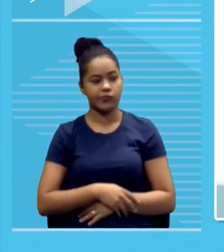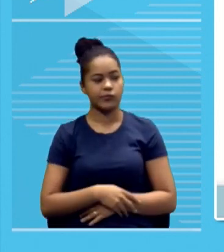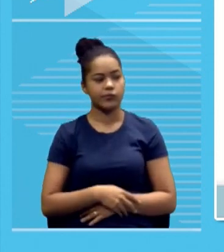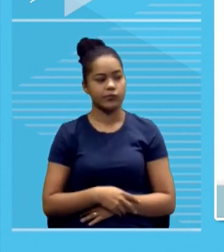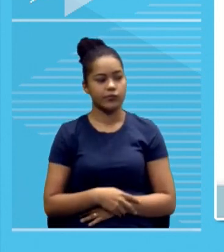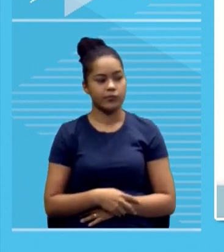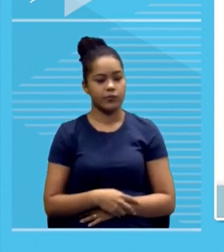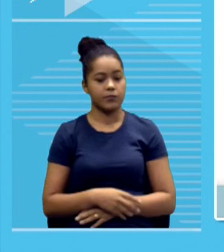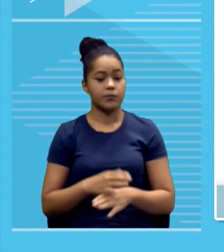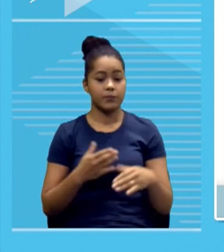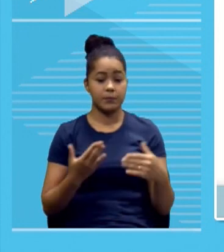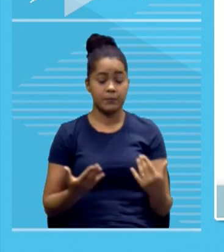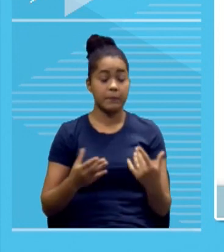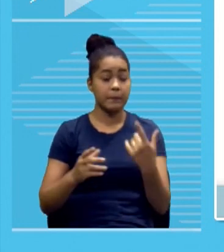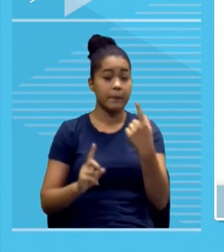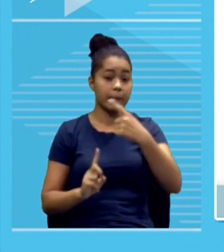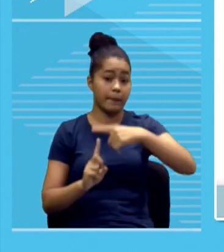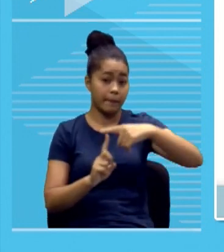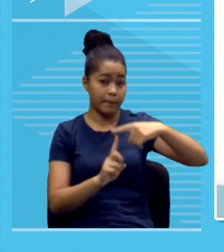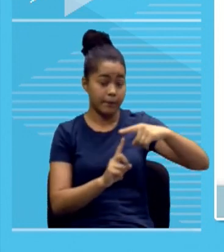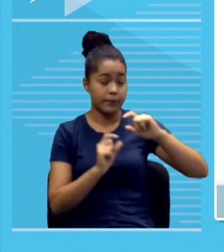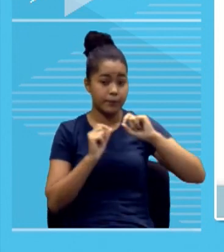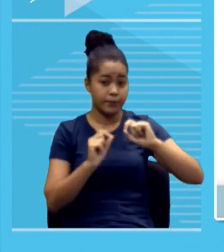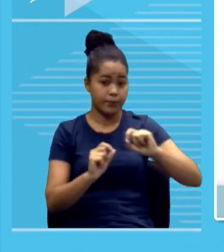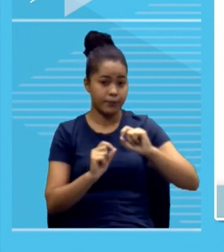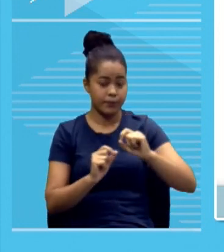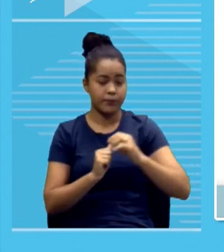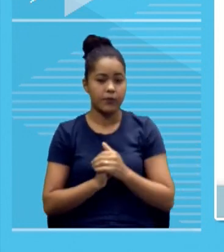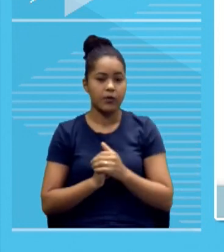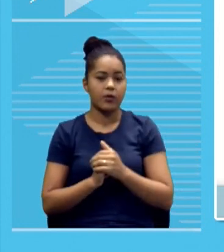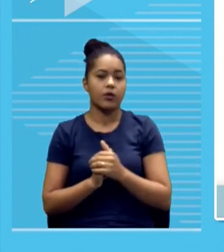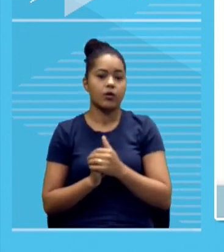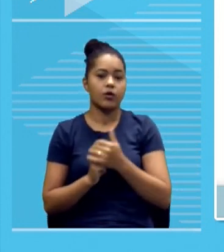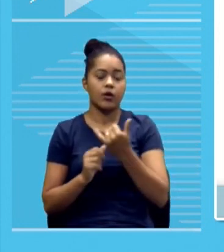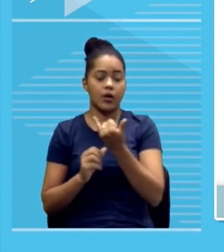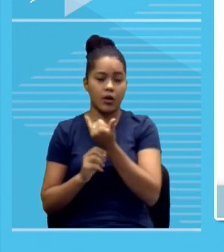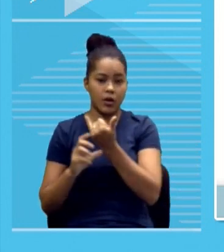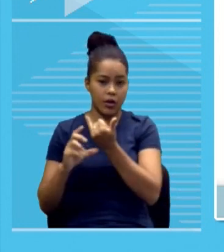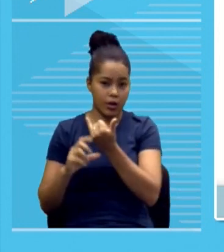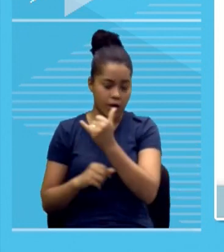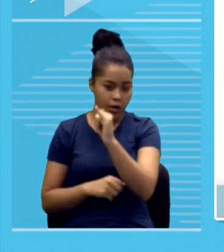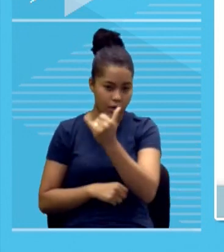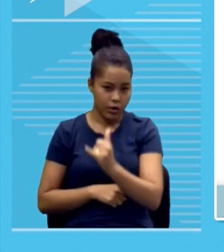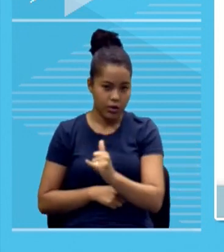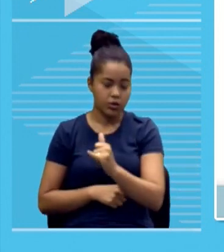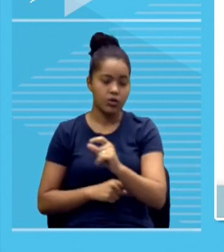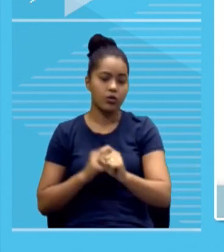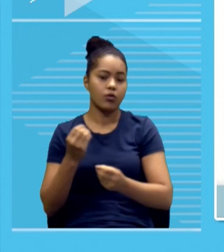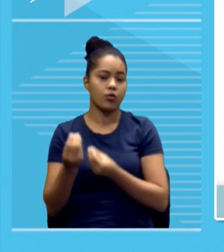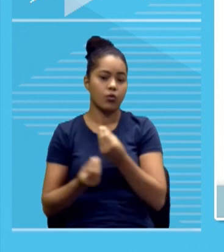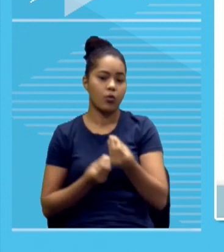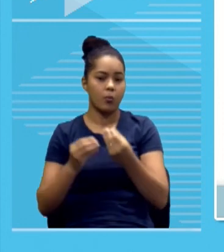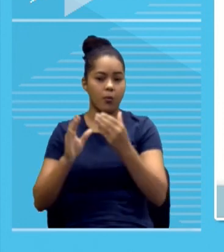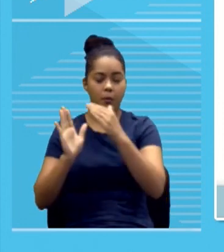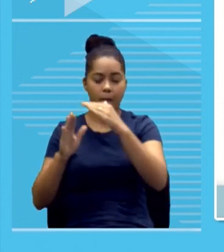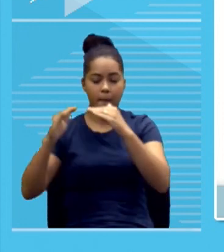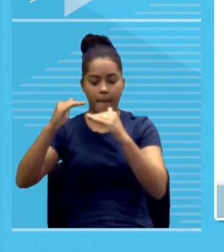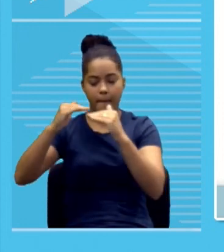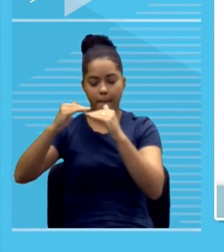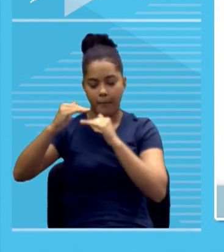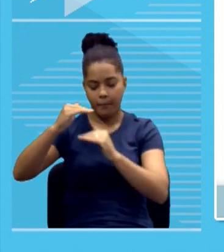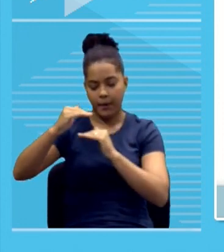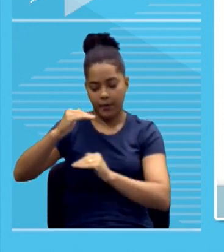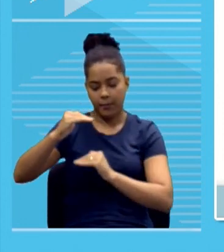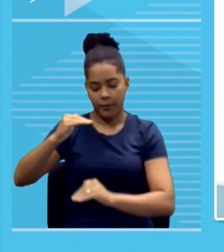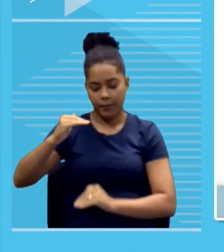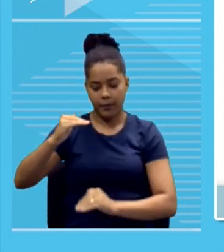tipo de associação em paralelo, como a maioria das nossas casas, tá bom? A associação em paralelo, ela funciona